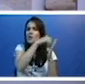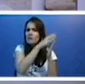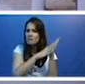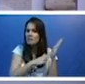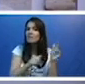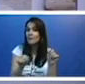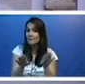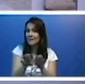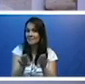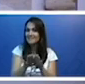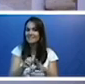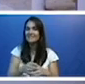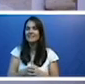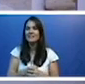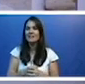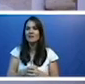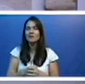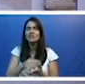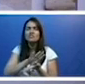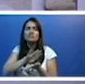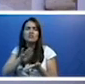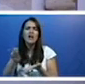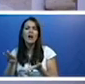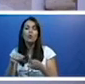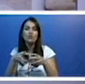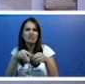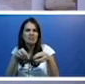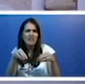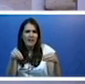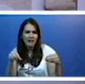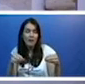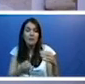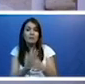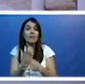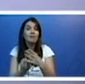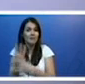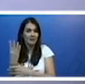na correção da acidez do solo, destinados à agricultura.